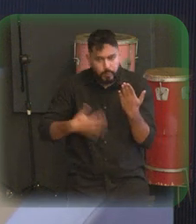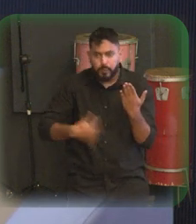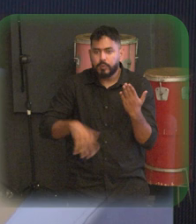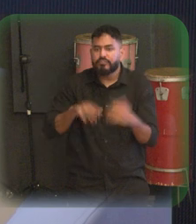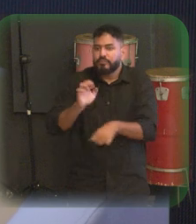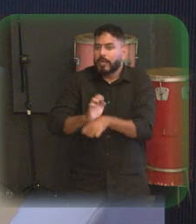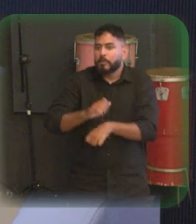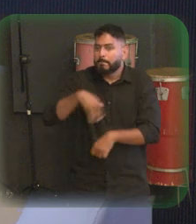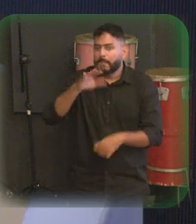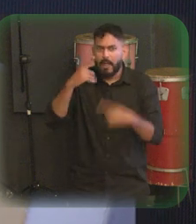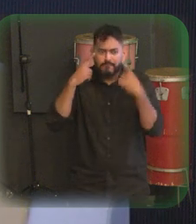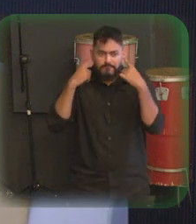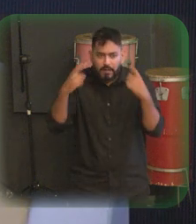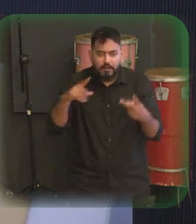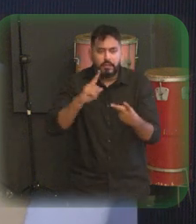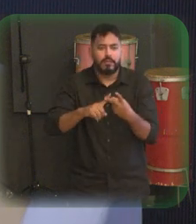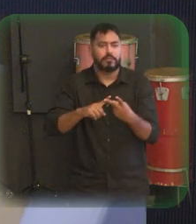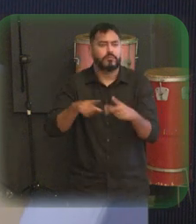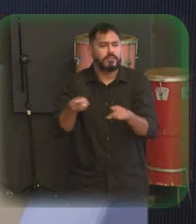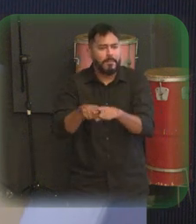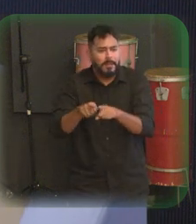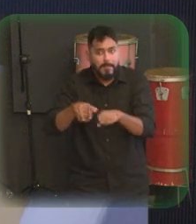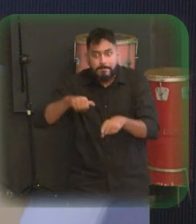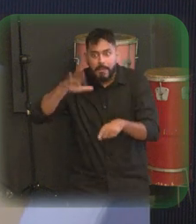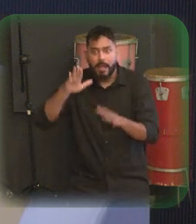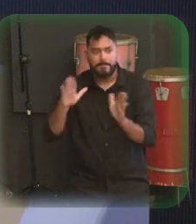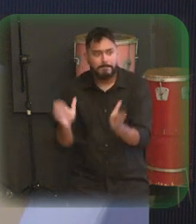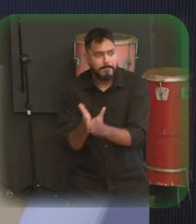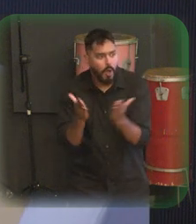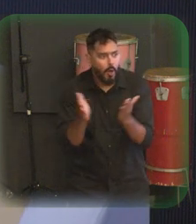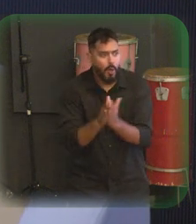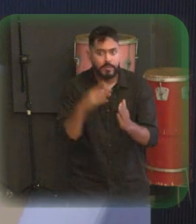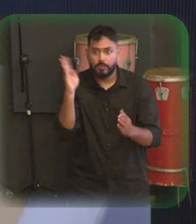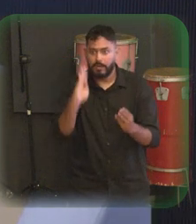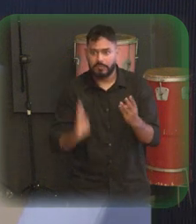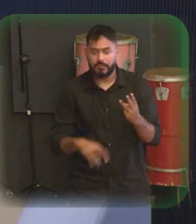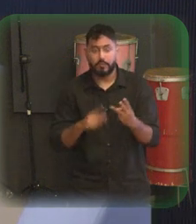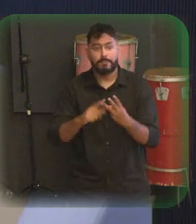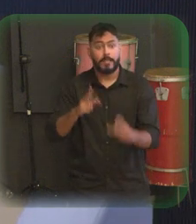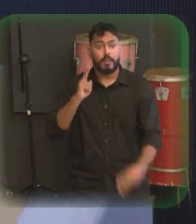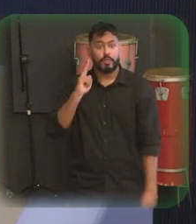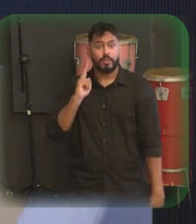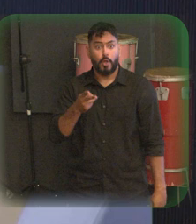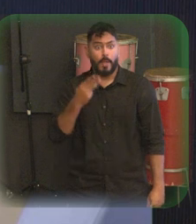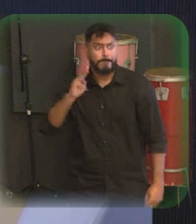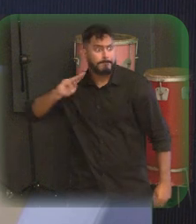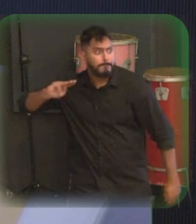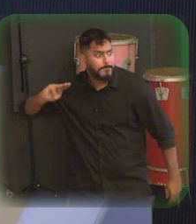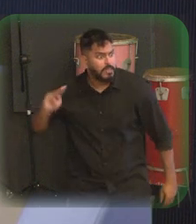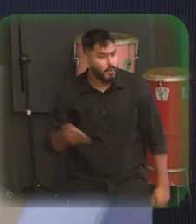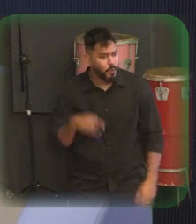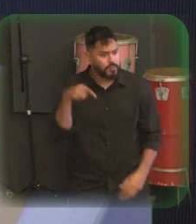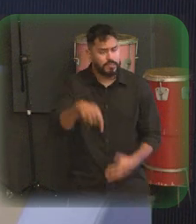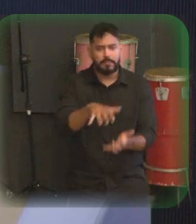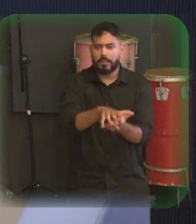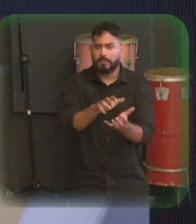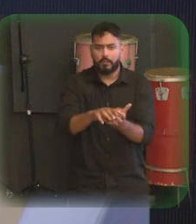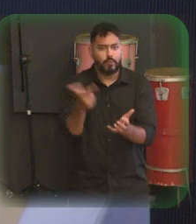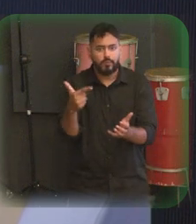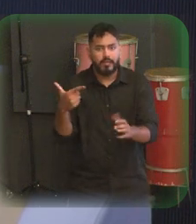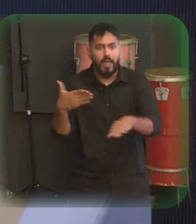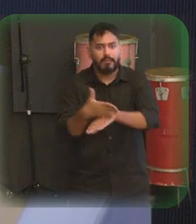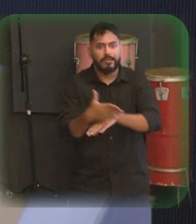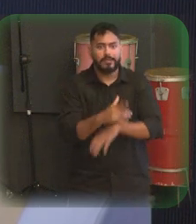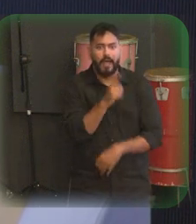metropolitana com mais pessoas em alta situação de vulnerabilidade do Brasil. 2 milhões de pessoas não têm acesso à água aqui em